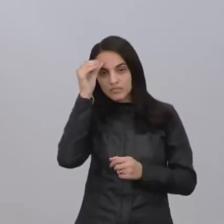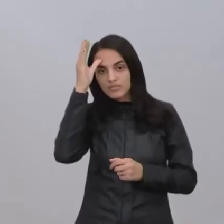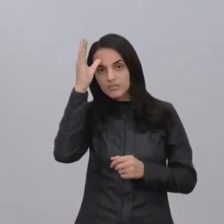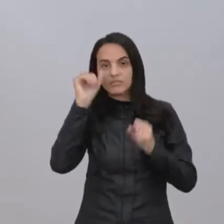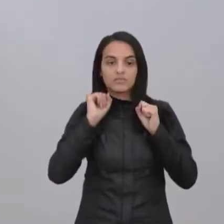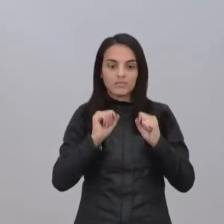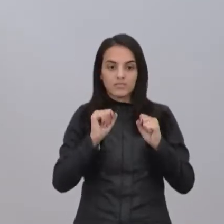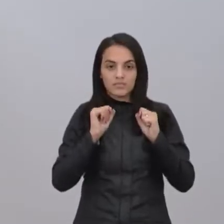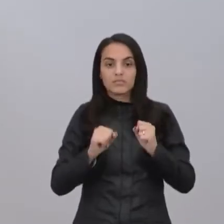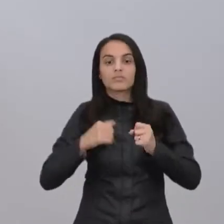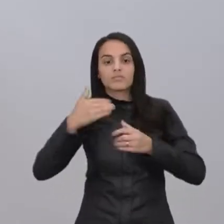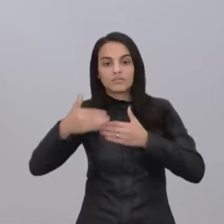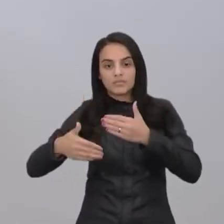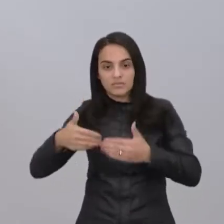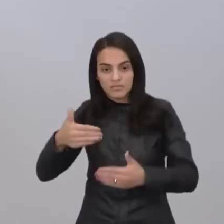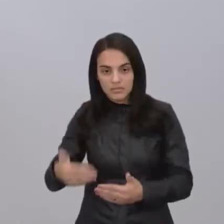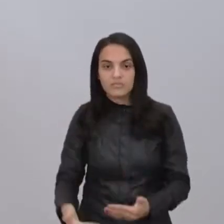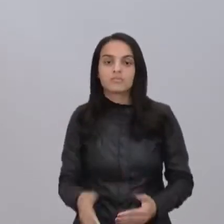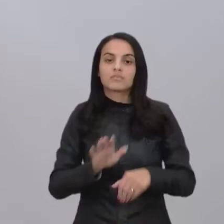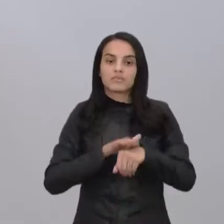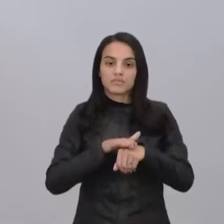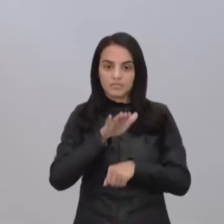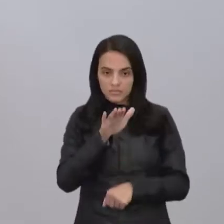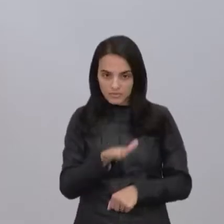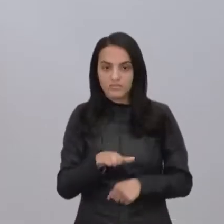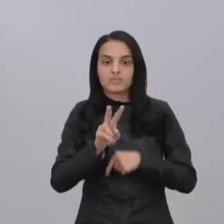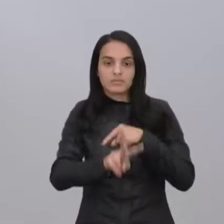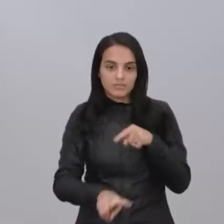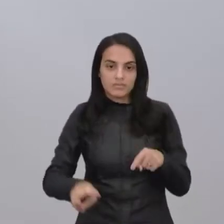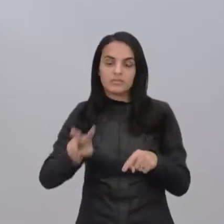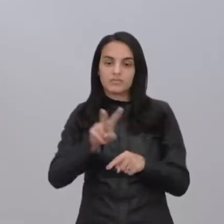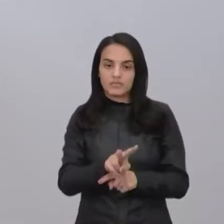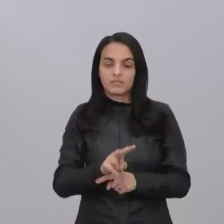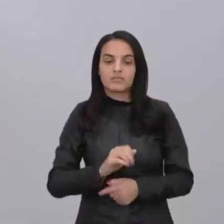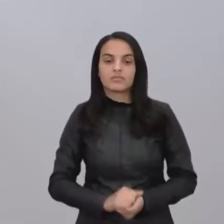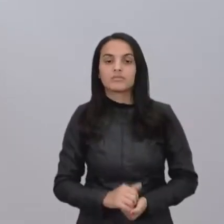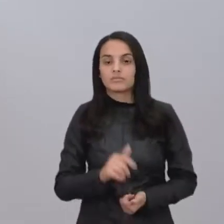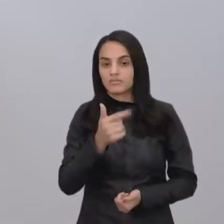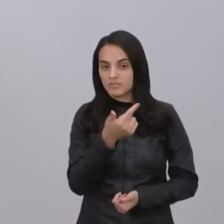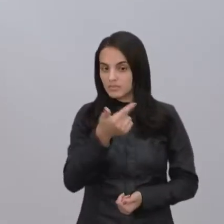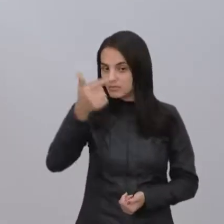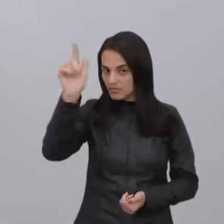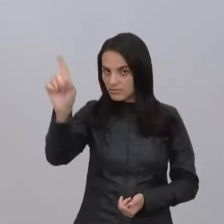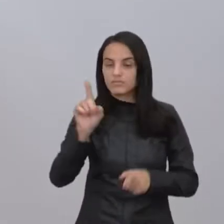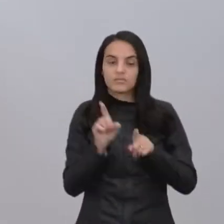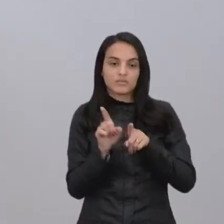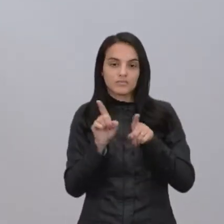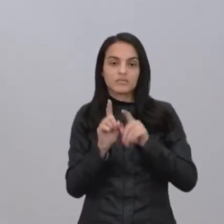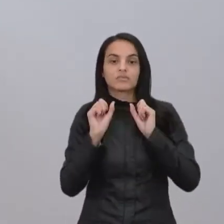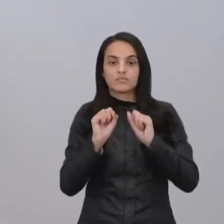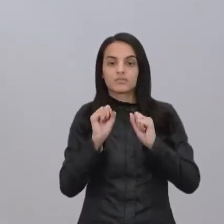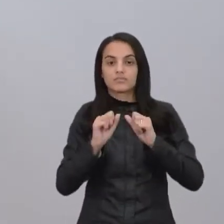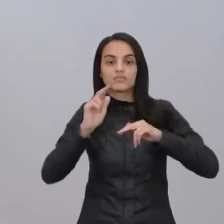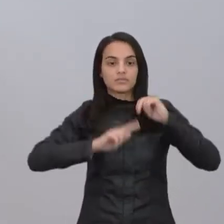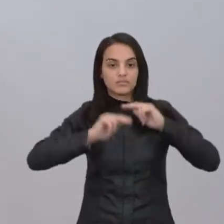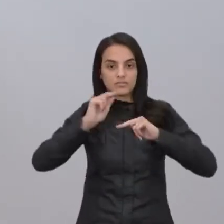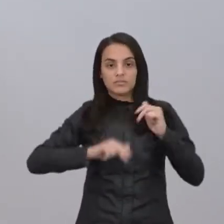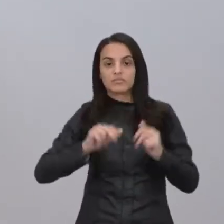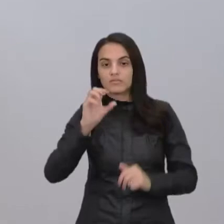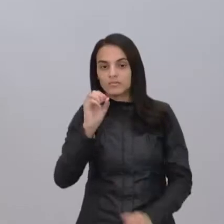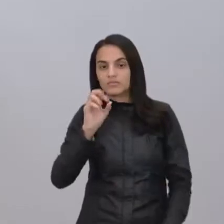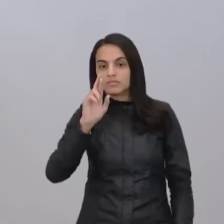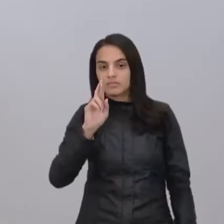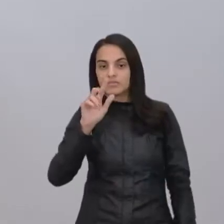poderia aí gerar, né, uma agricultura mais sustentável. E uma outra questão também são os produtos orgânicos, né? Para